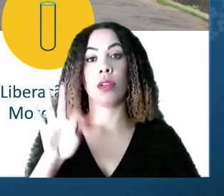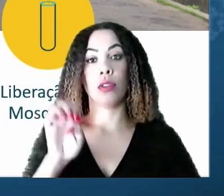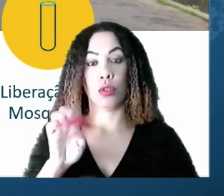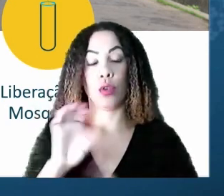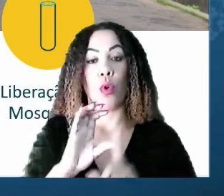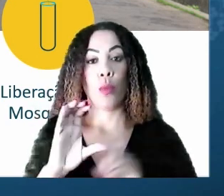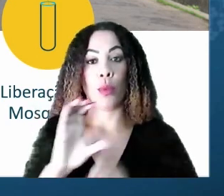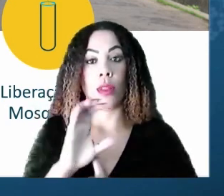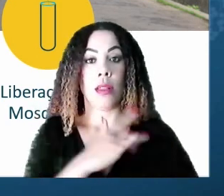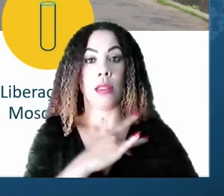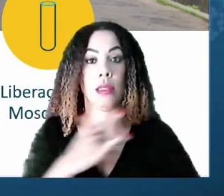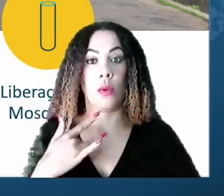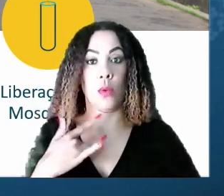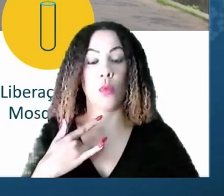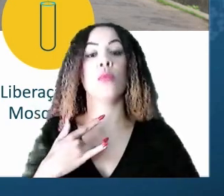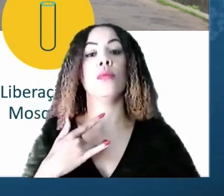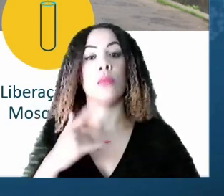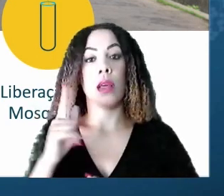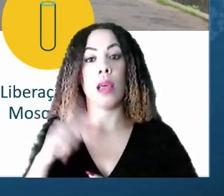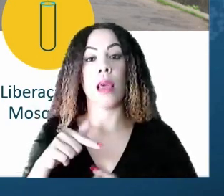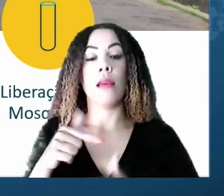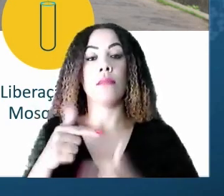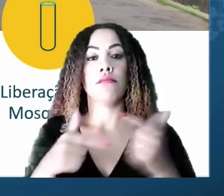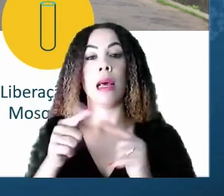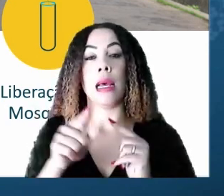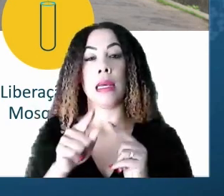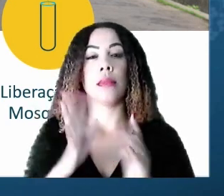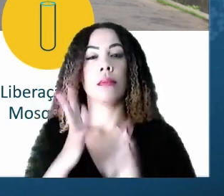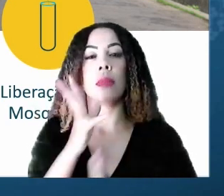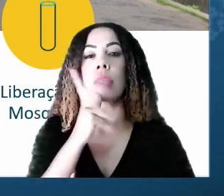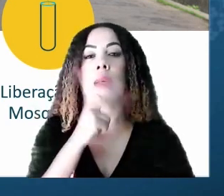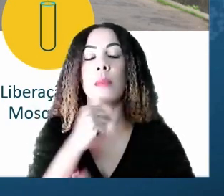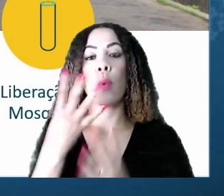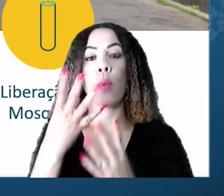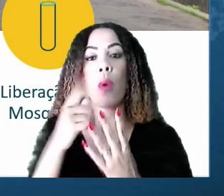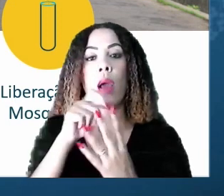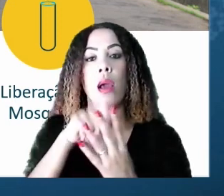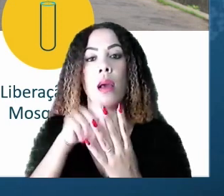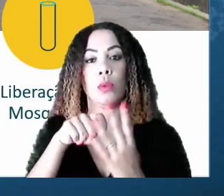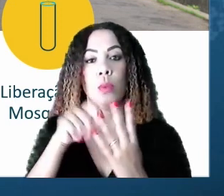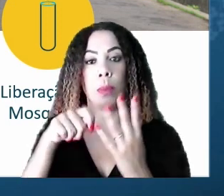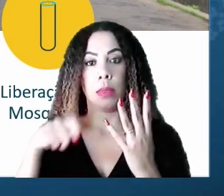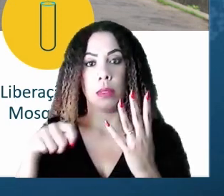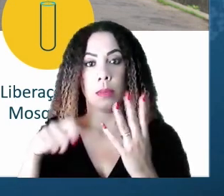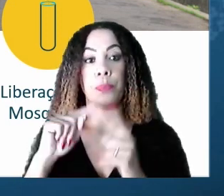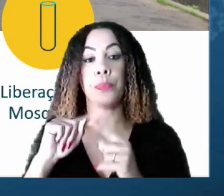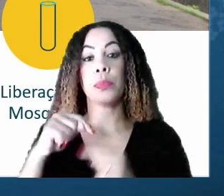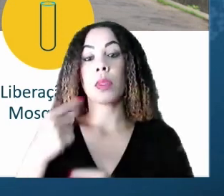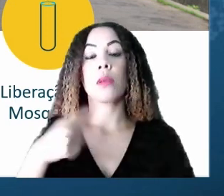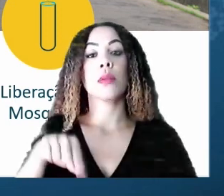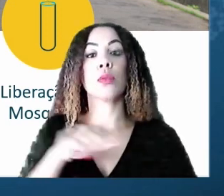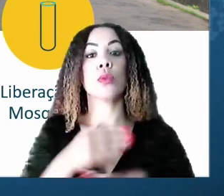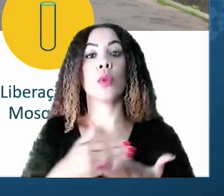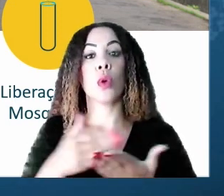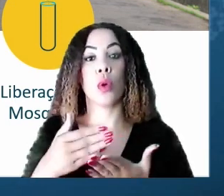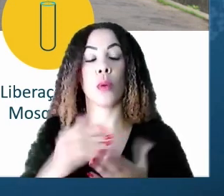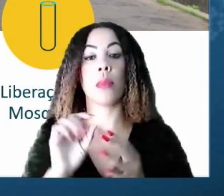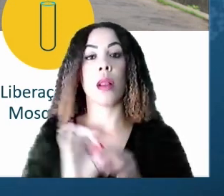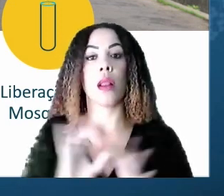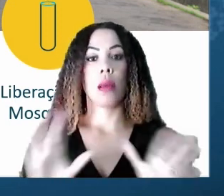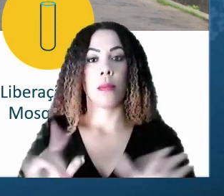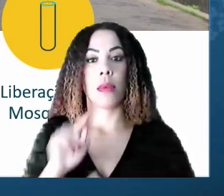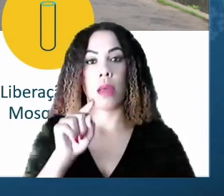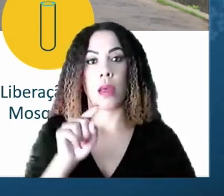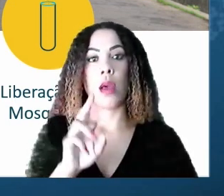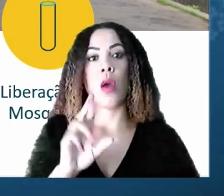extremamente importantes para isso. Essa etapa dura aproximadamente 4 meses. Depois nós iniciamos a liberação dos volbitos. Ela pode ser feita por